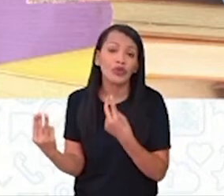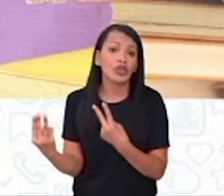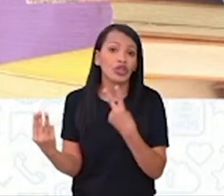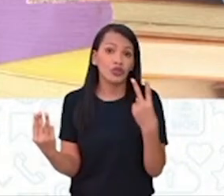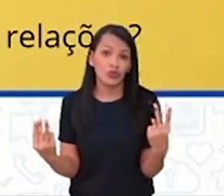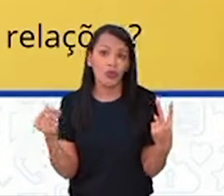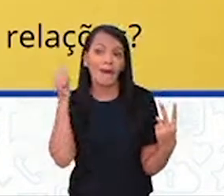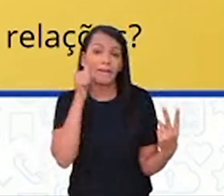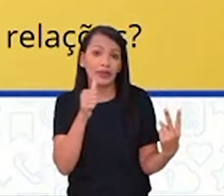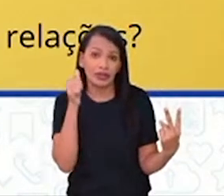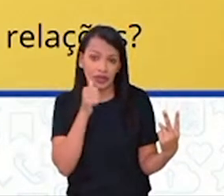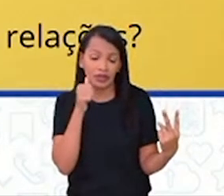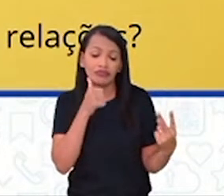tudo.